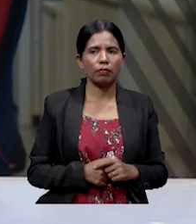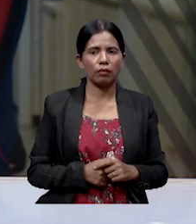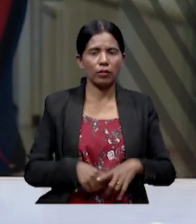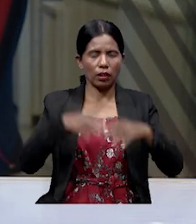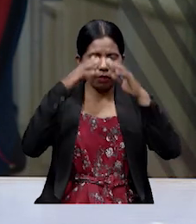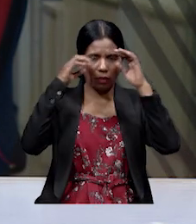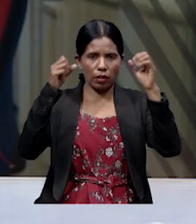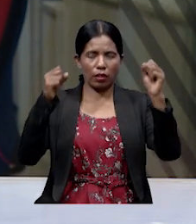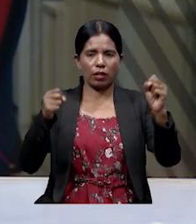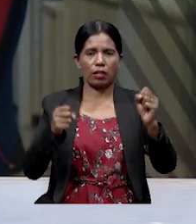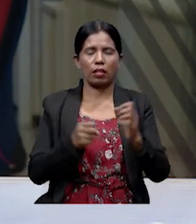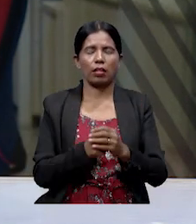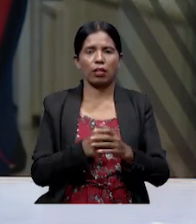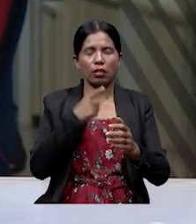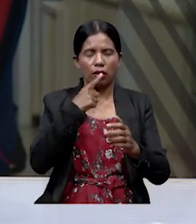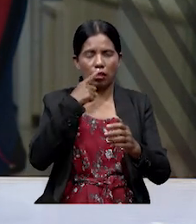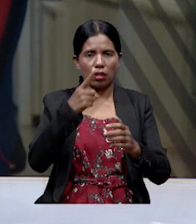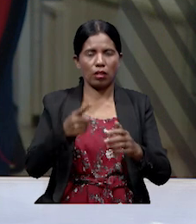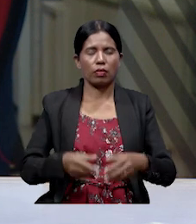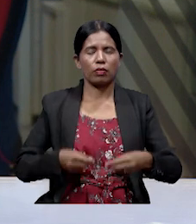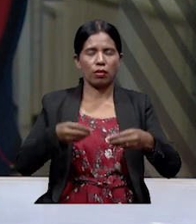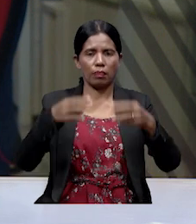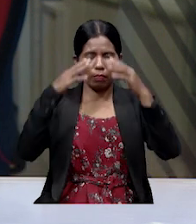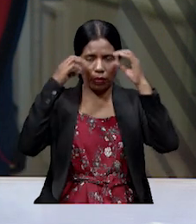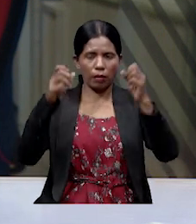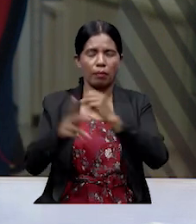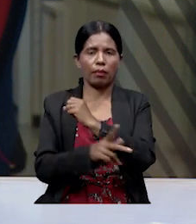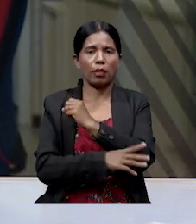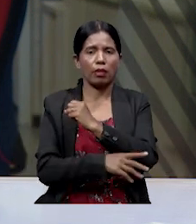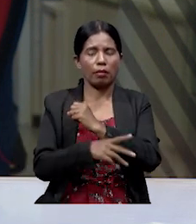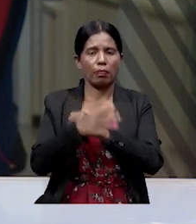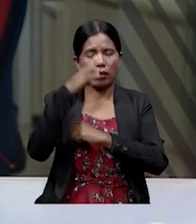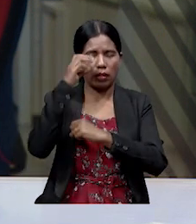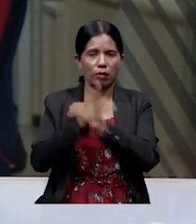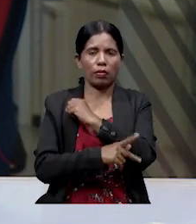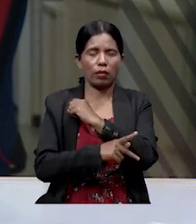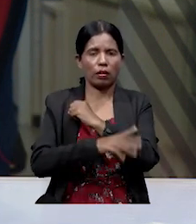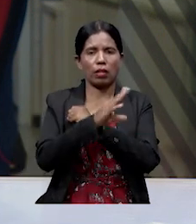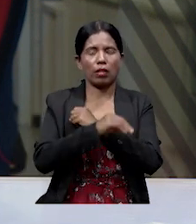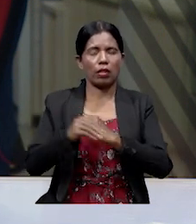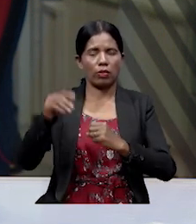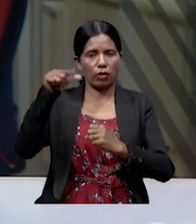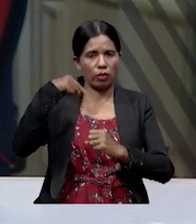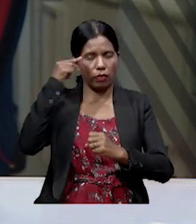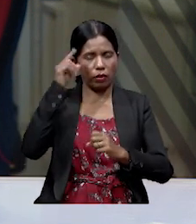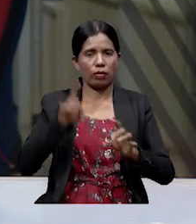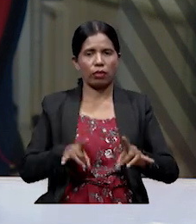Presidente da República Cessante condecora Presidente da República Portugal no Governador-Geral da Austrália.